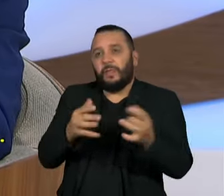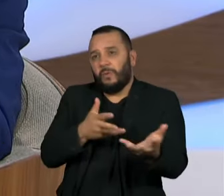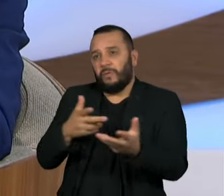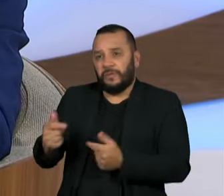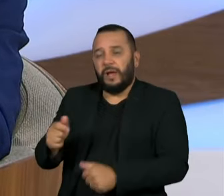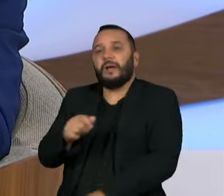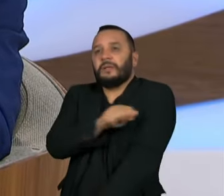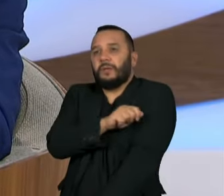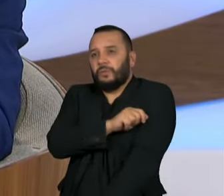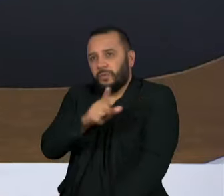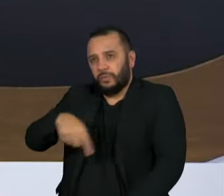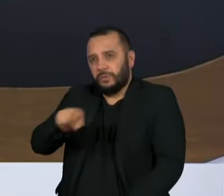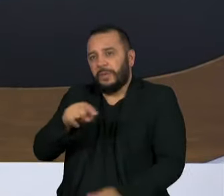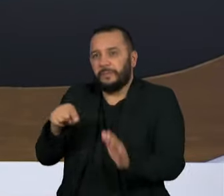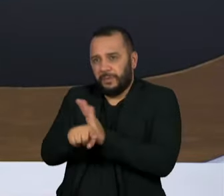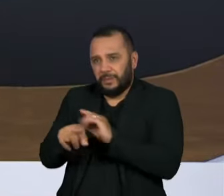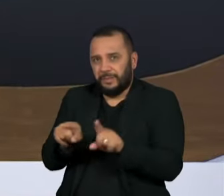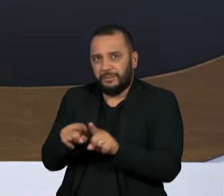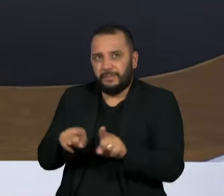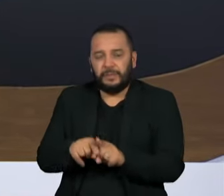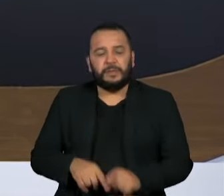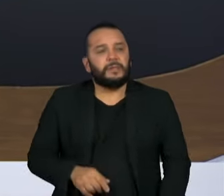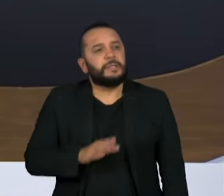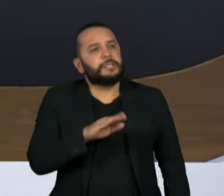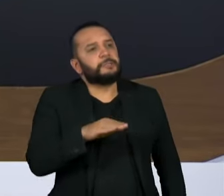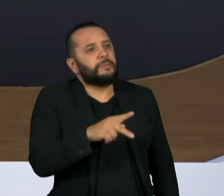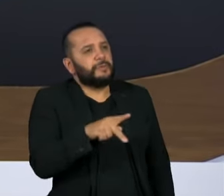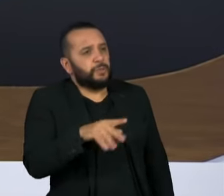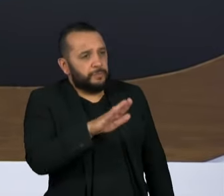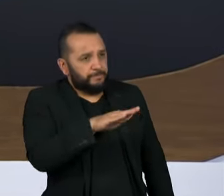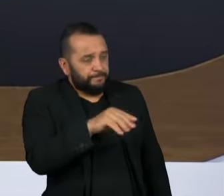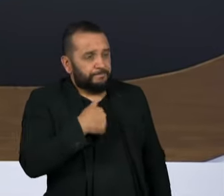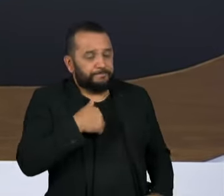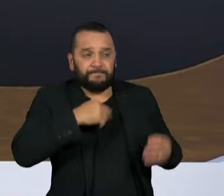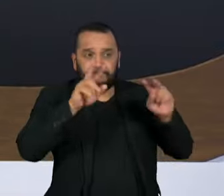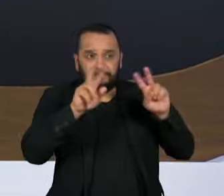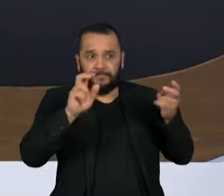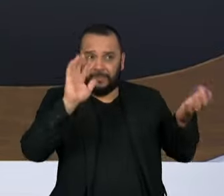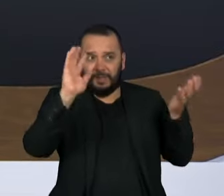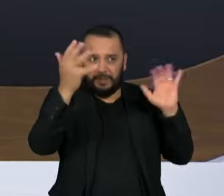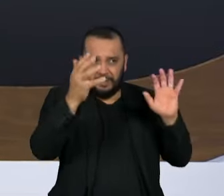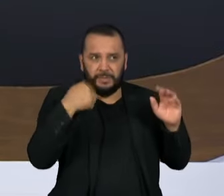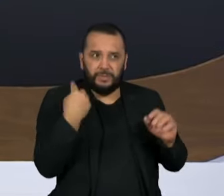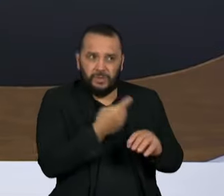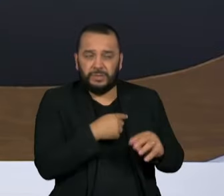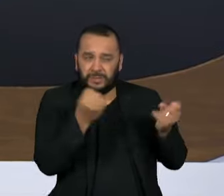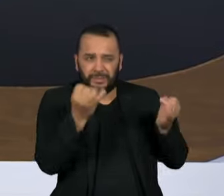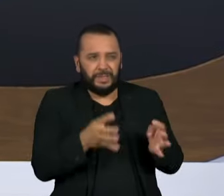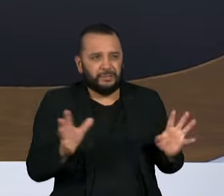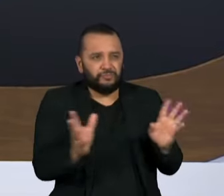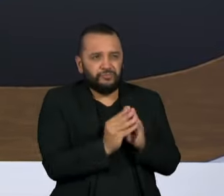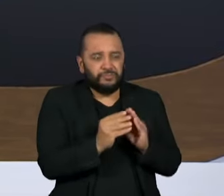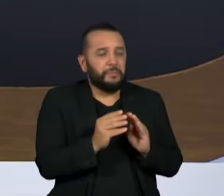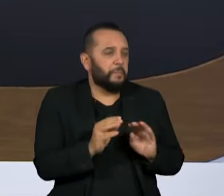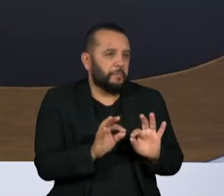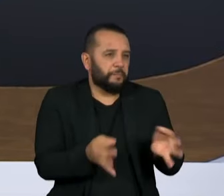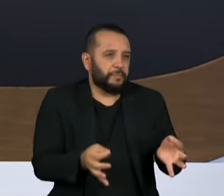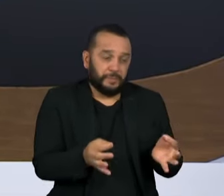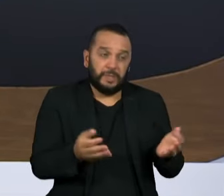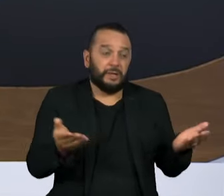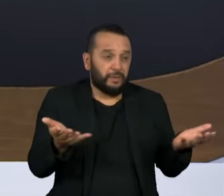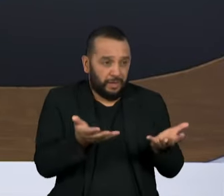it. Professor, falando mais sobre mudanças climáticas, a gente abordou de alguma maneira lateralmente, mas eu queria entrar